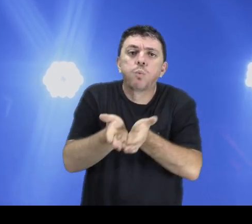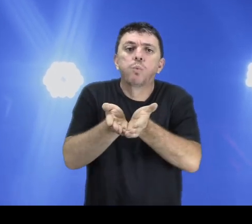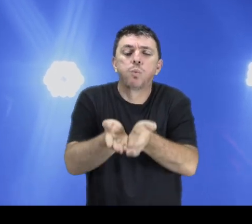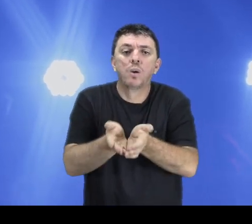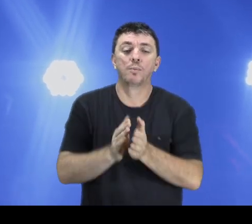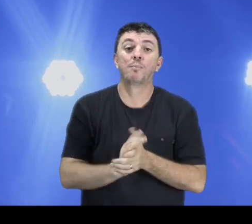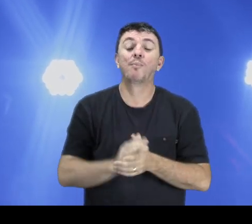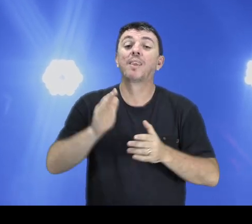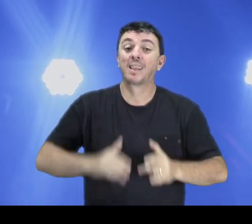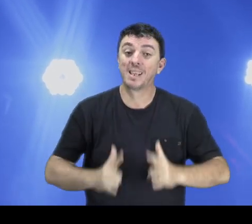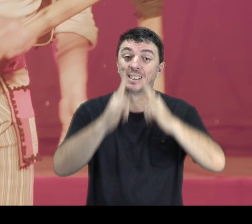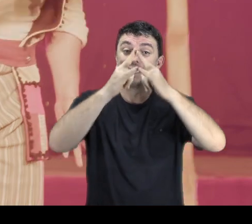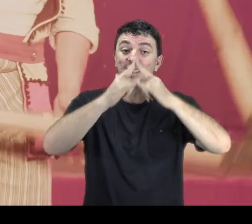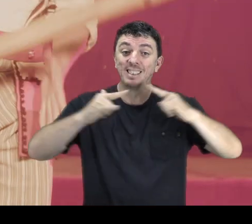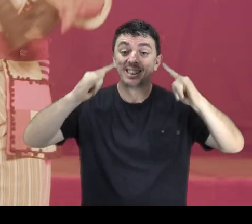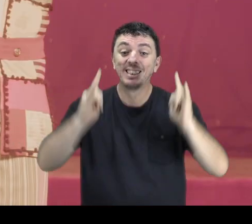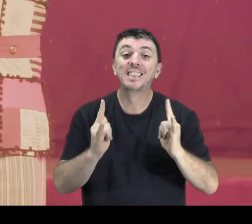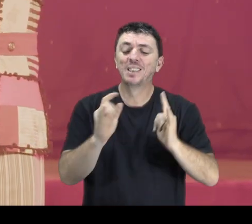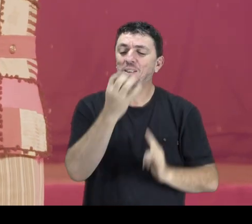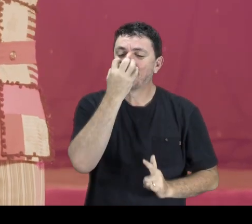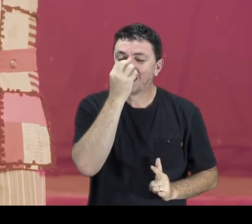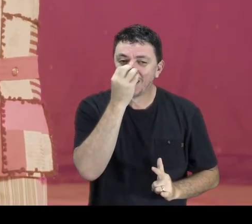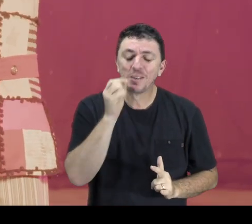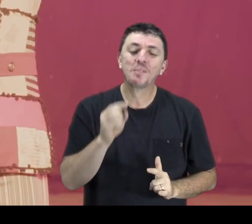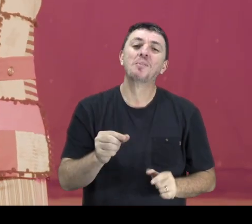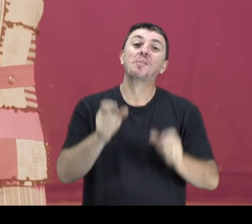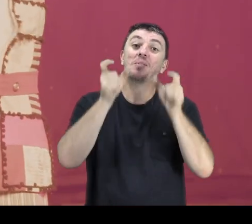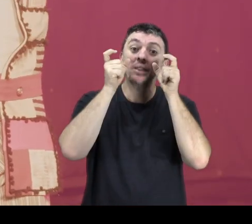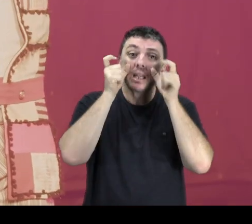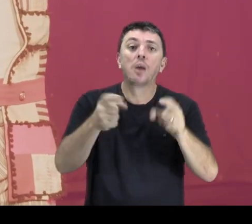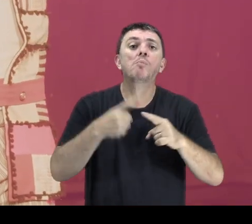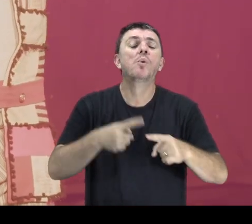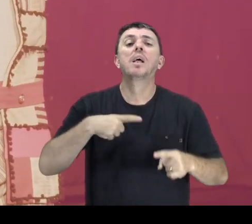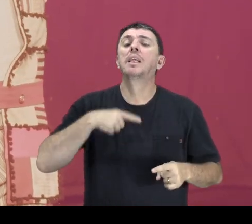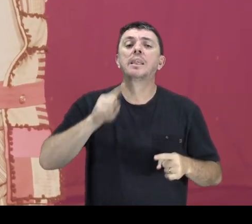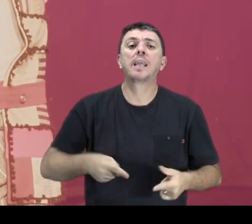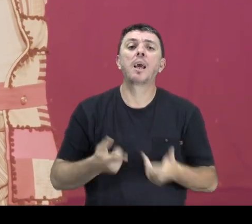muito interessante porque ele é todo cheio de novidades. E aqui